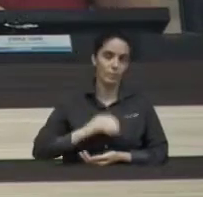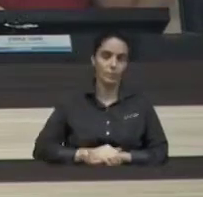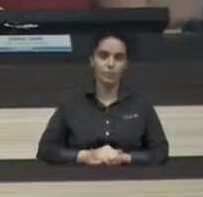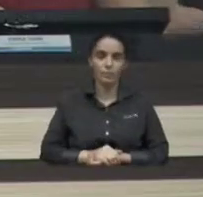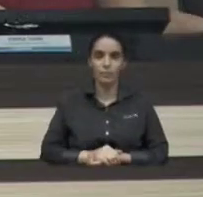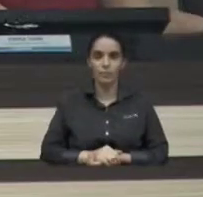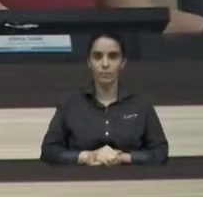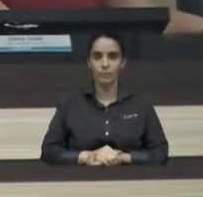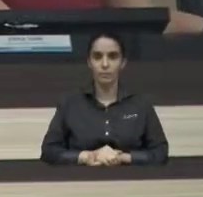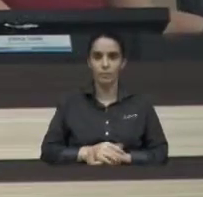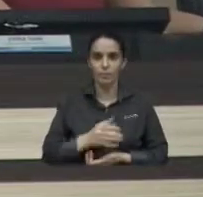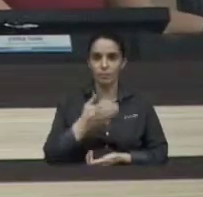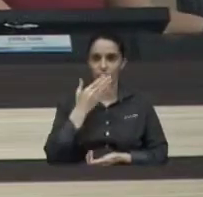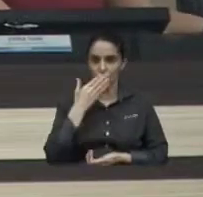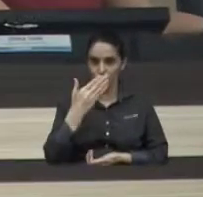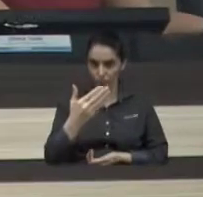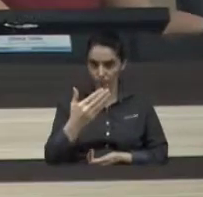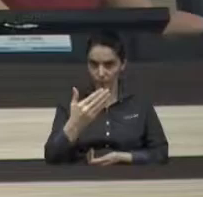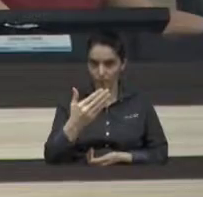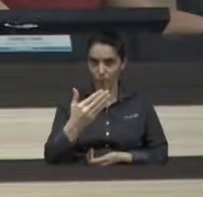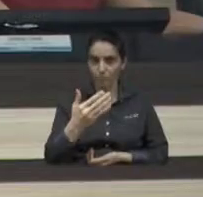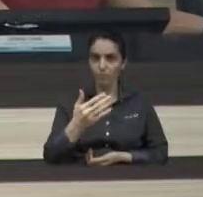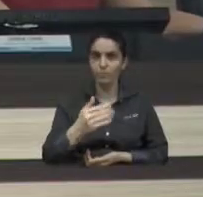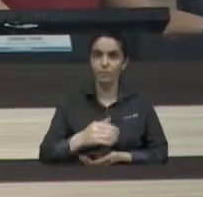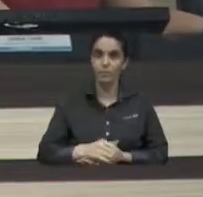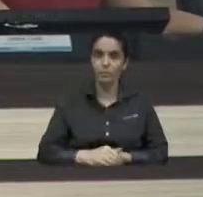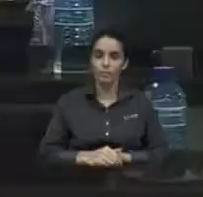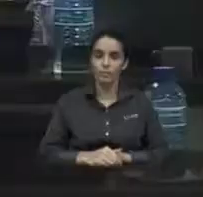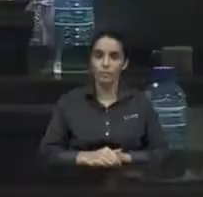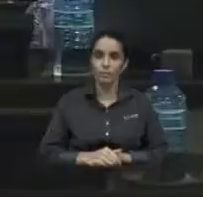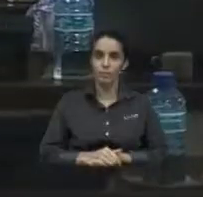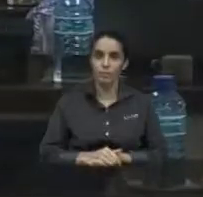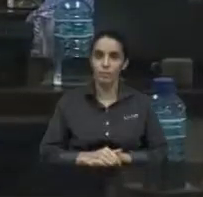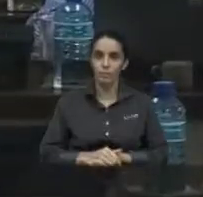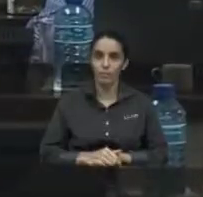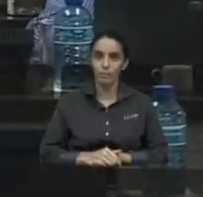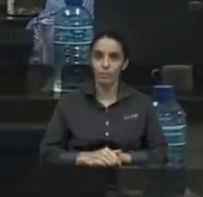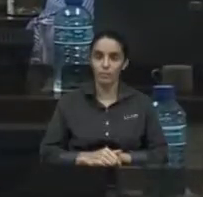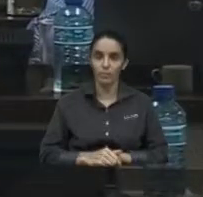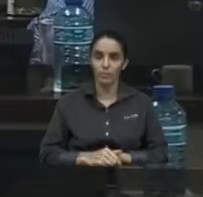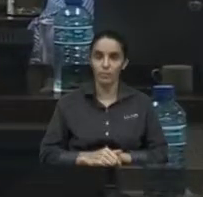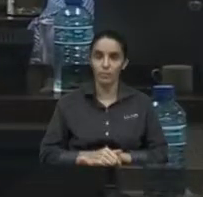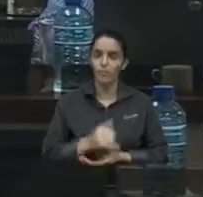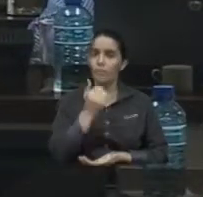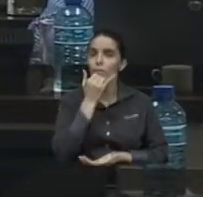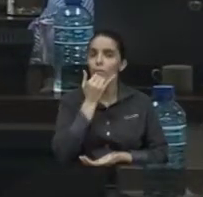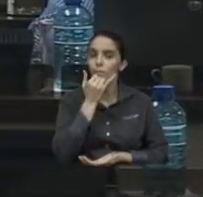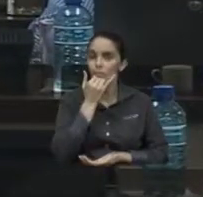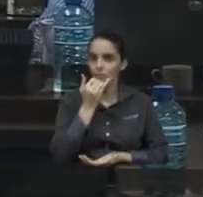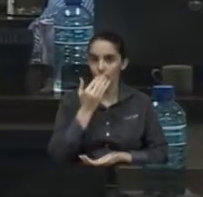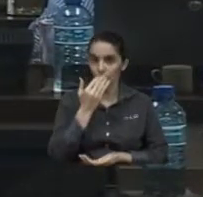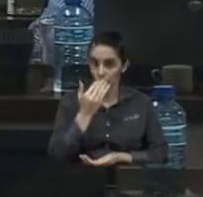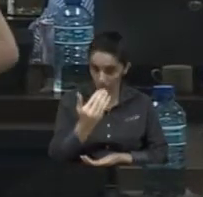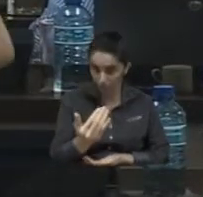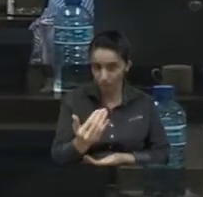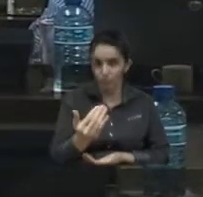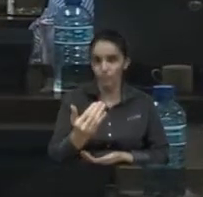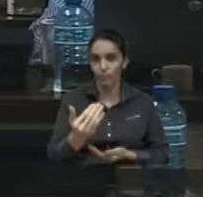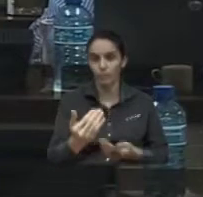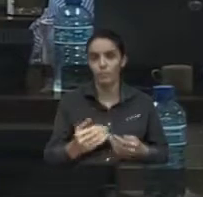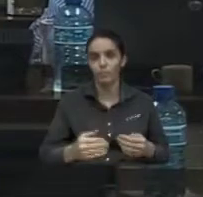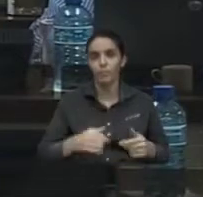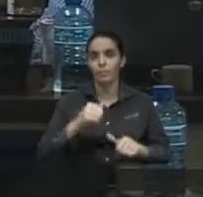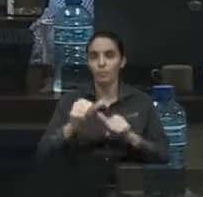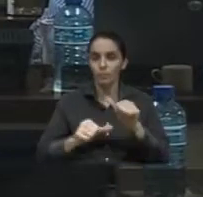Pontes. Gostaria de fazer a solicitação desta... Perdão. Gostaria de fazer a solicitação desta mesa para inversão